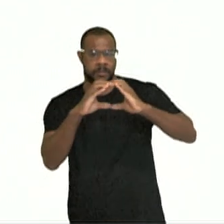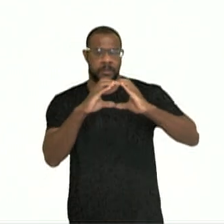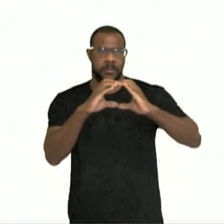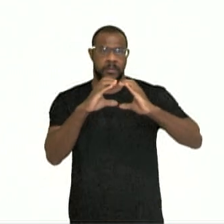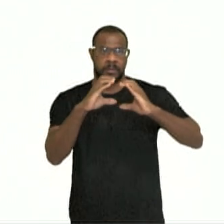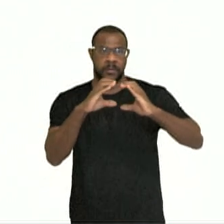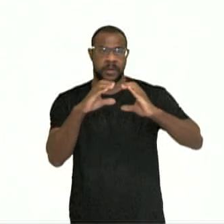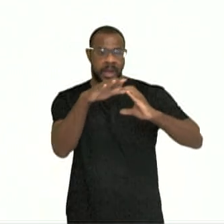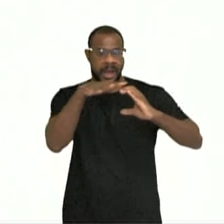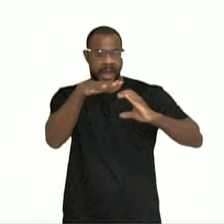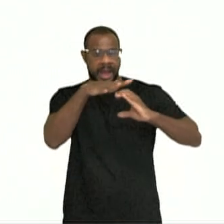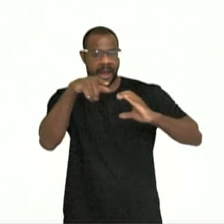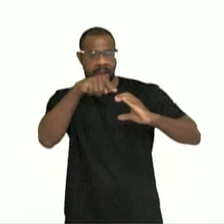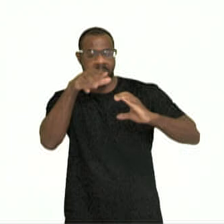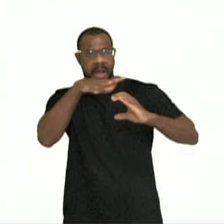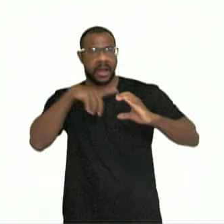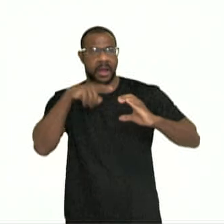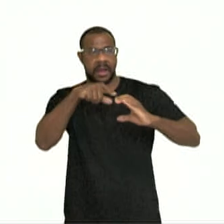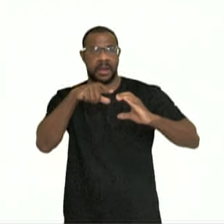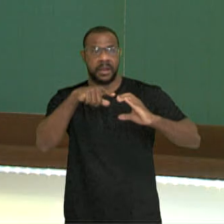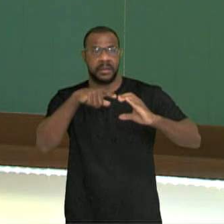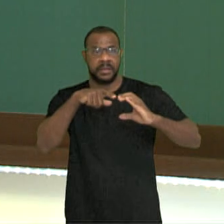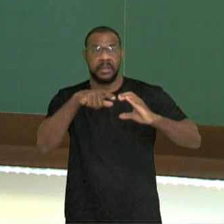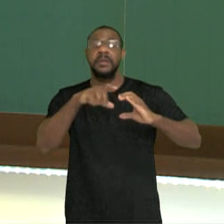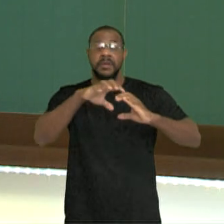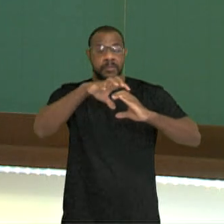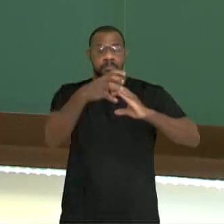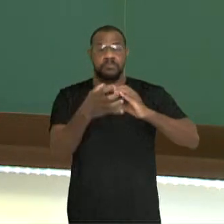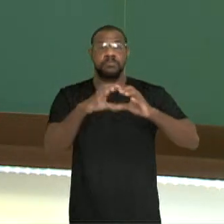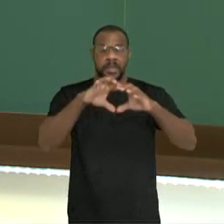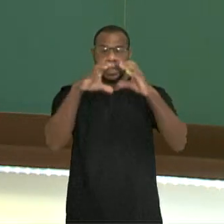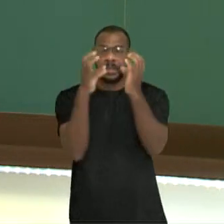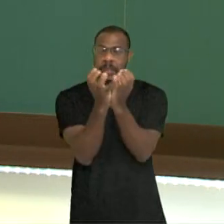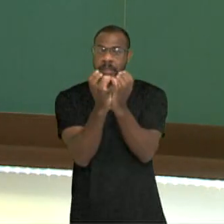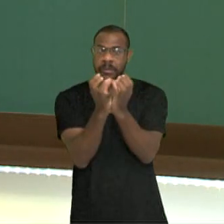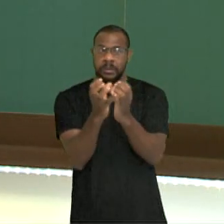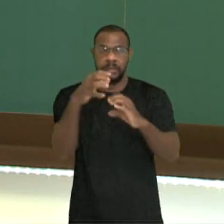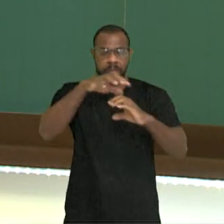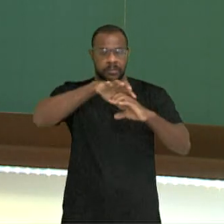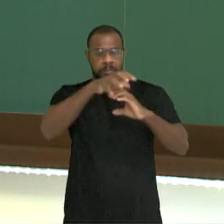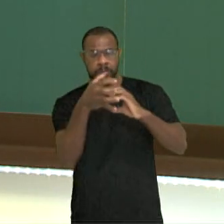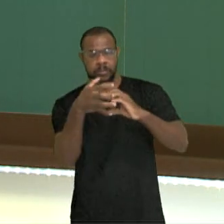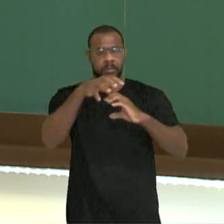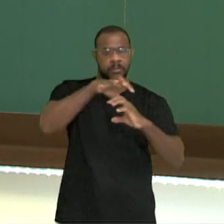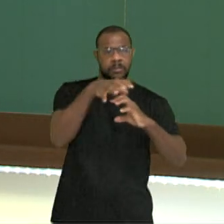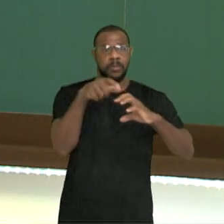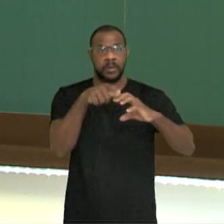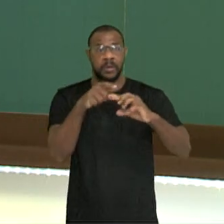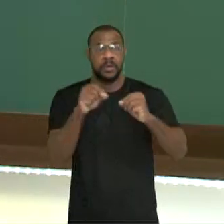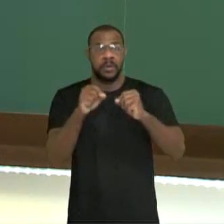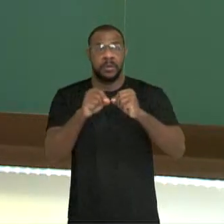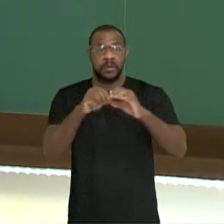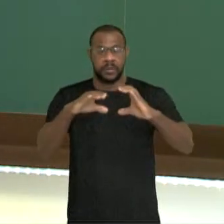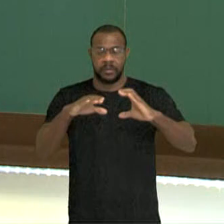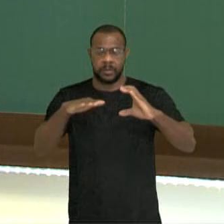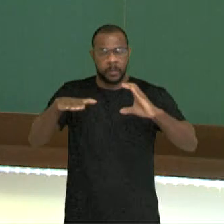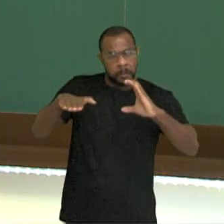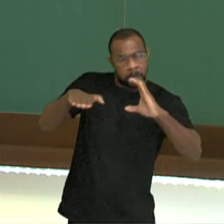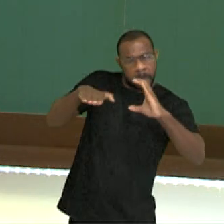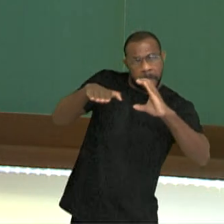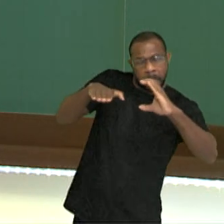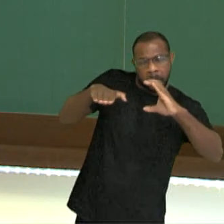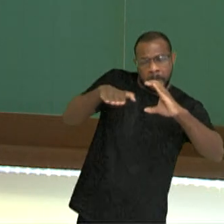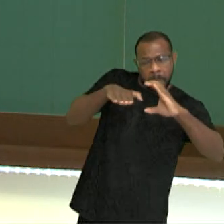a área que vai formar da secção sempre vai ser um círculo, tranquilo? Porém, quando eu passo